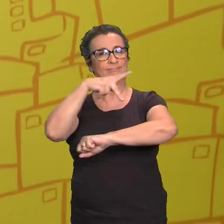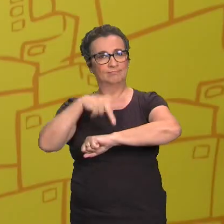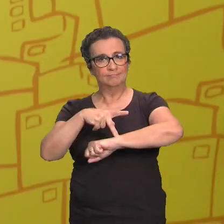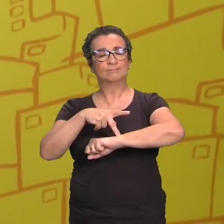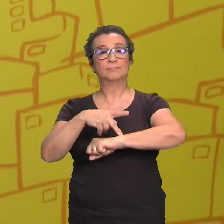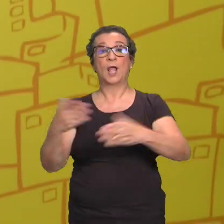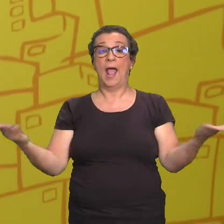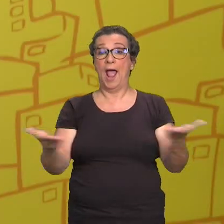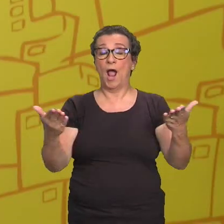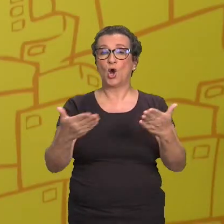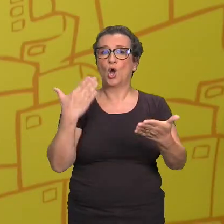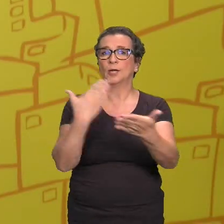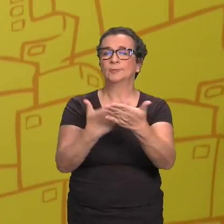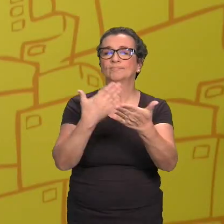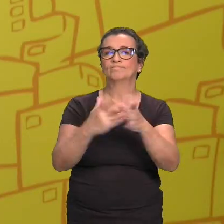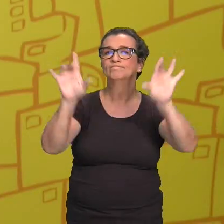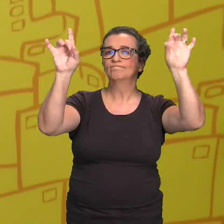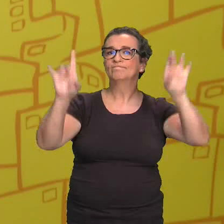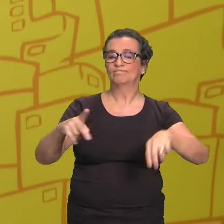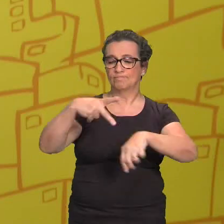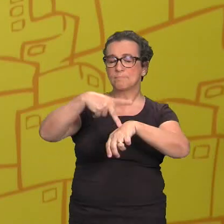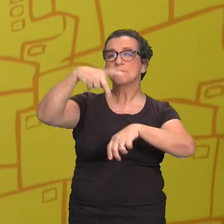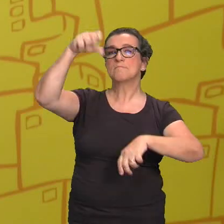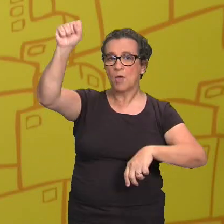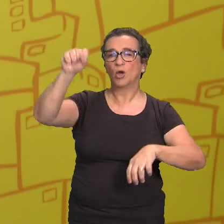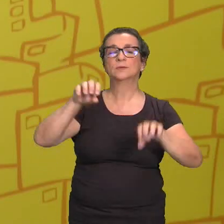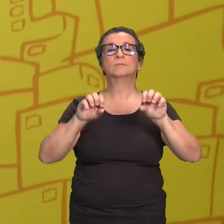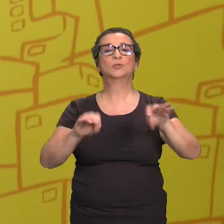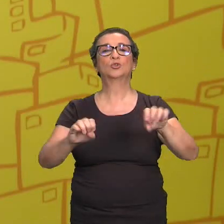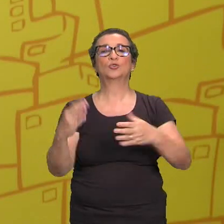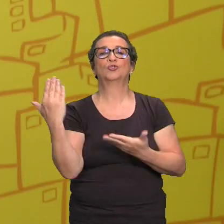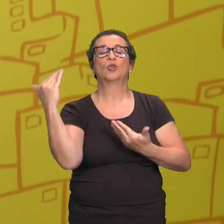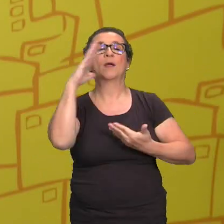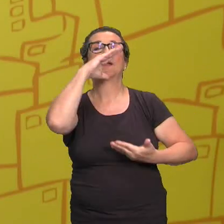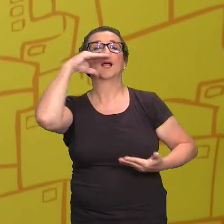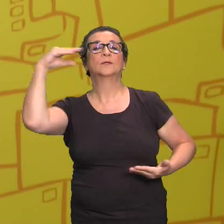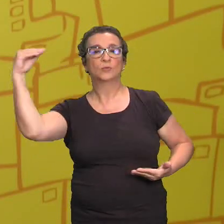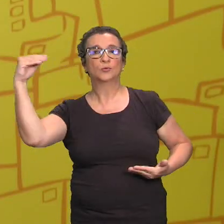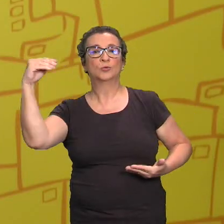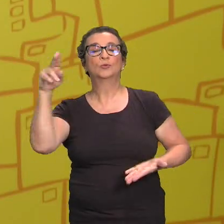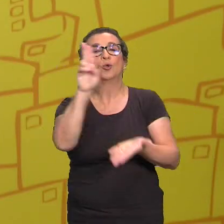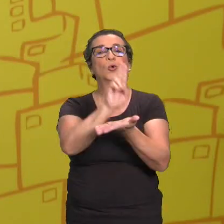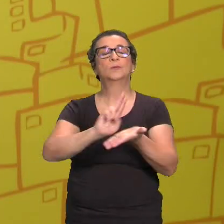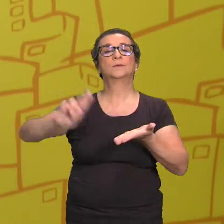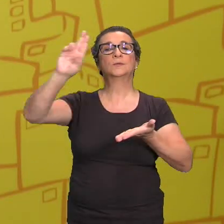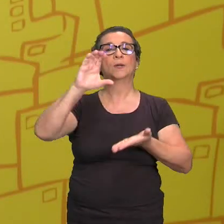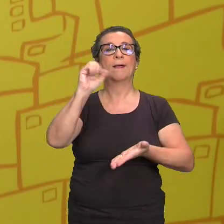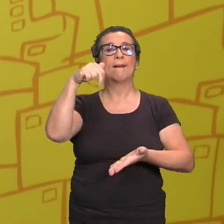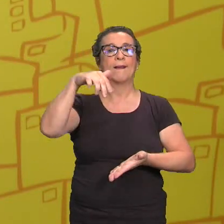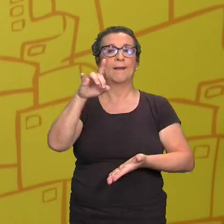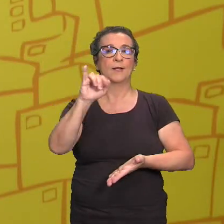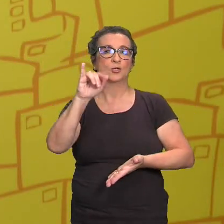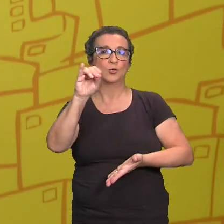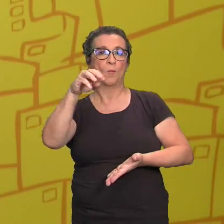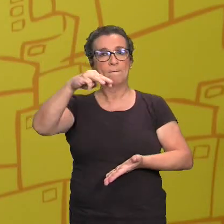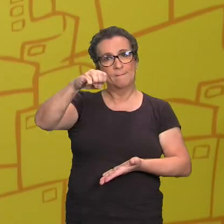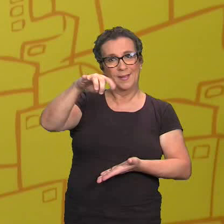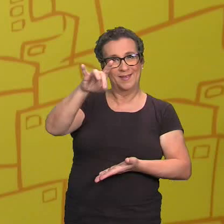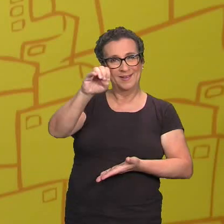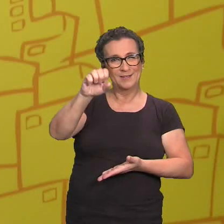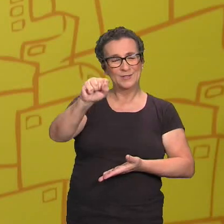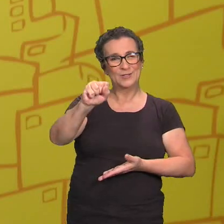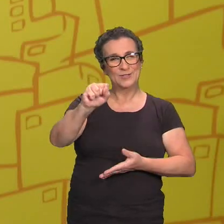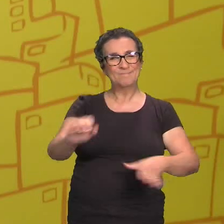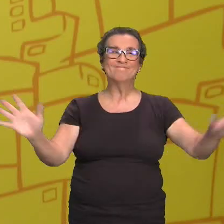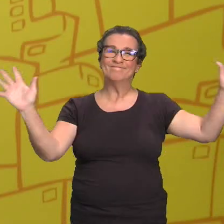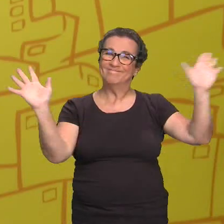está cursando especialização Lato Sensu em Educação de Jovens e Adultos pela Universidade Cândido Mendes. Olá,